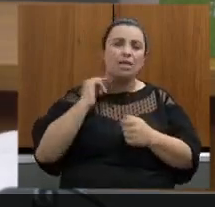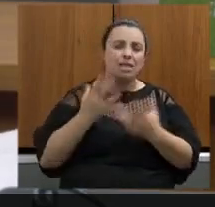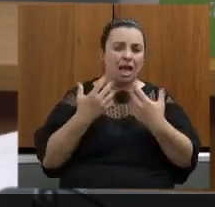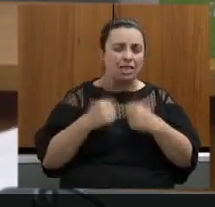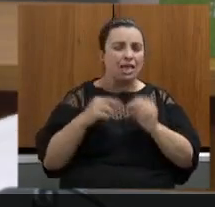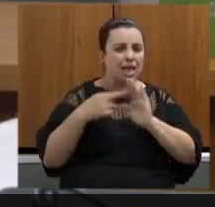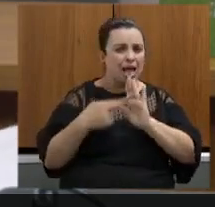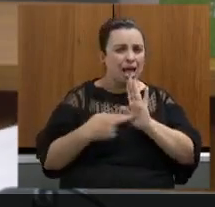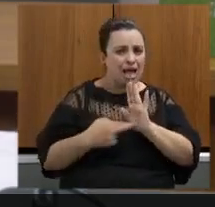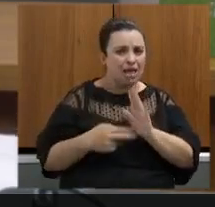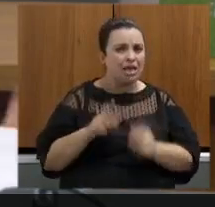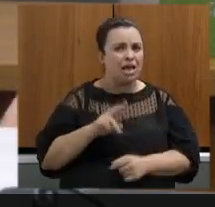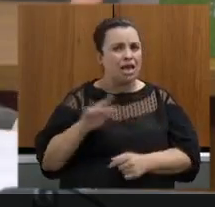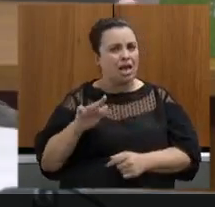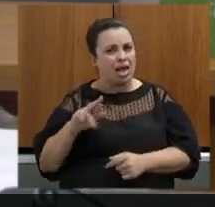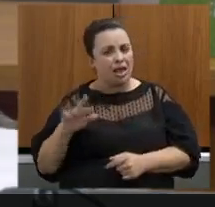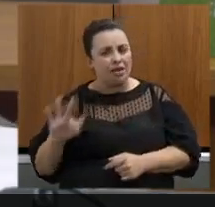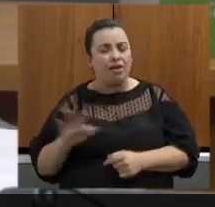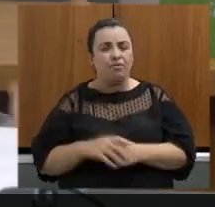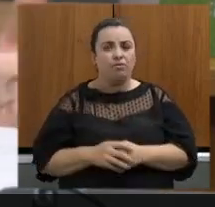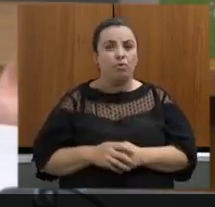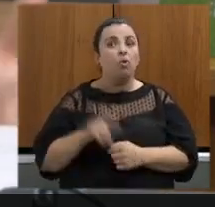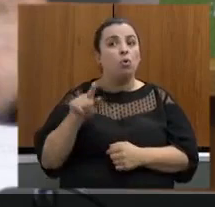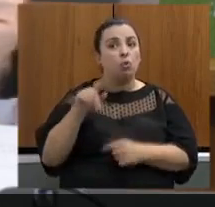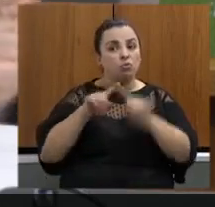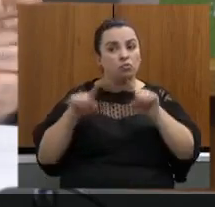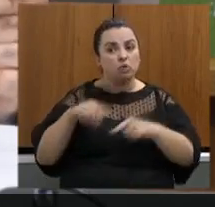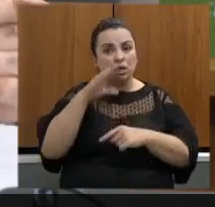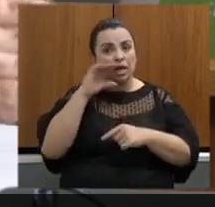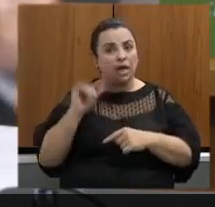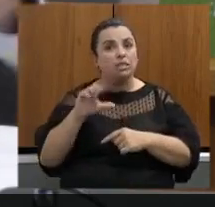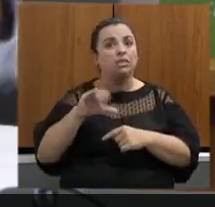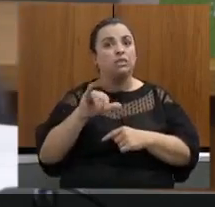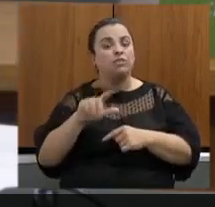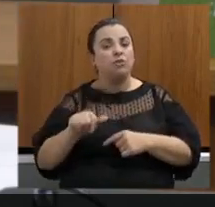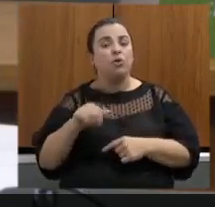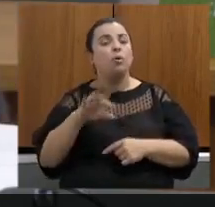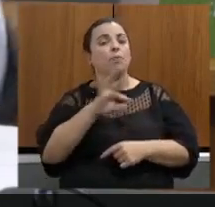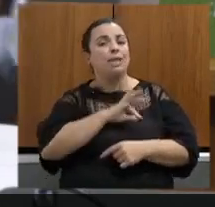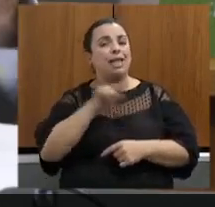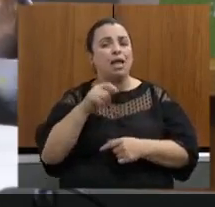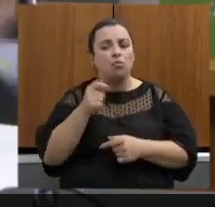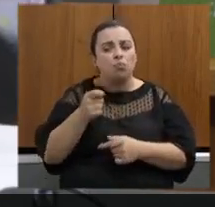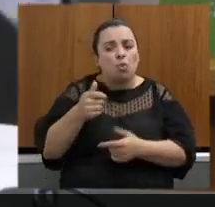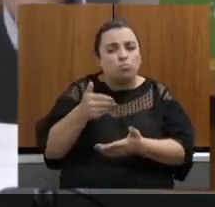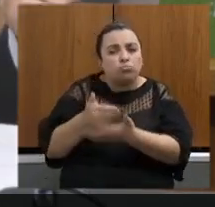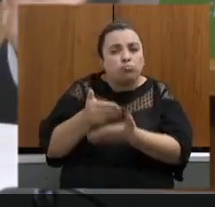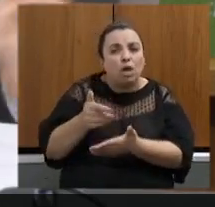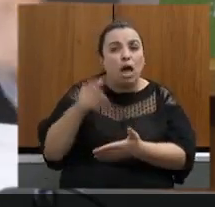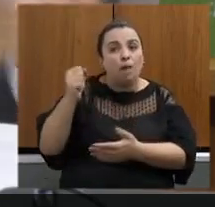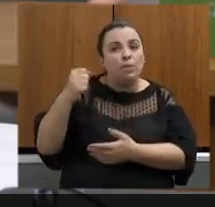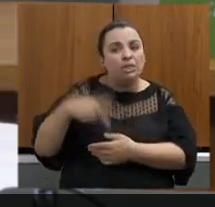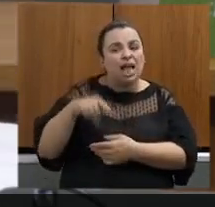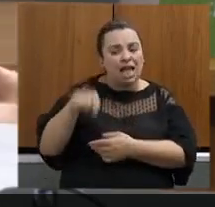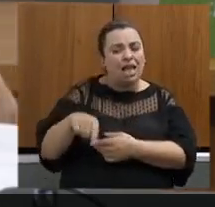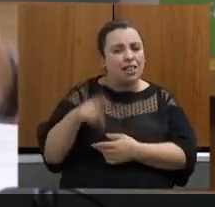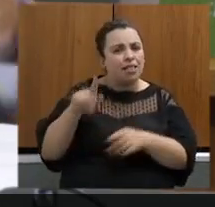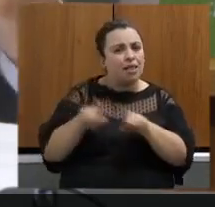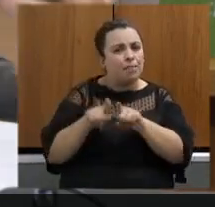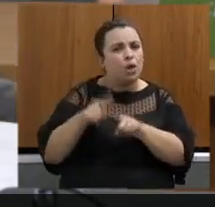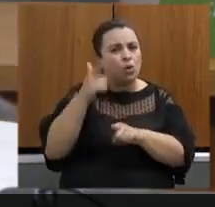servidor público civil e militar pré se aposentar ou hiperatividade terá ou terão as suas promoções